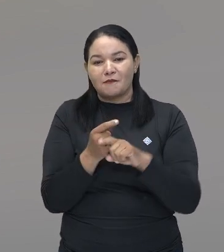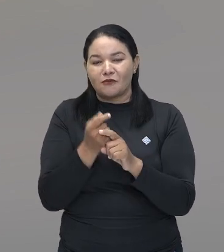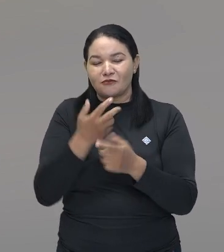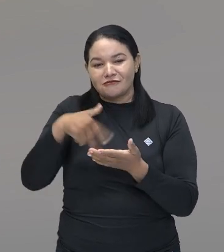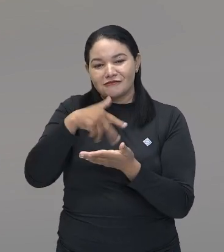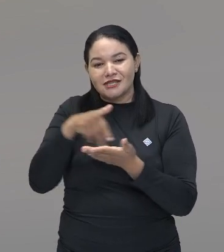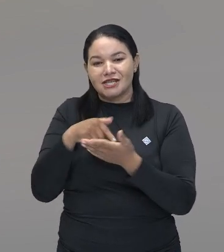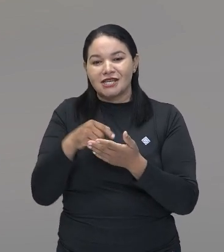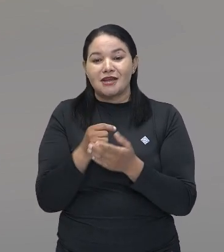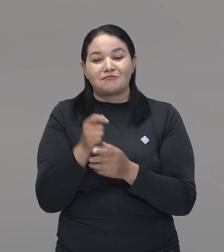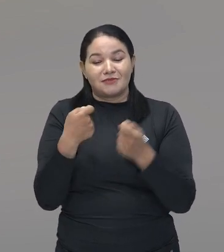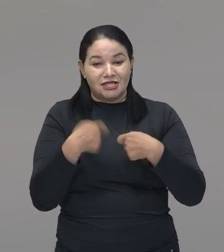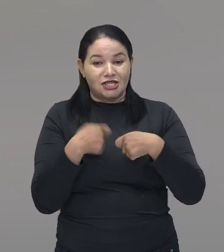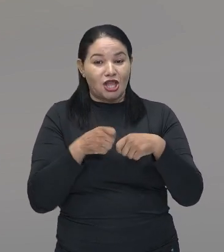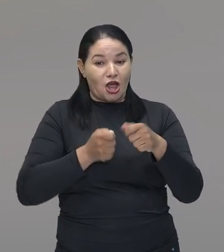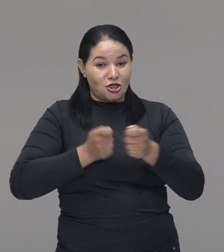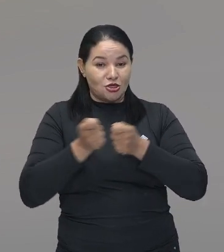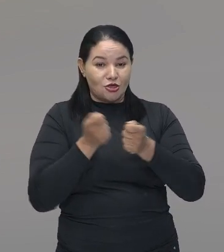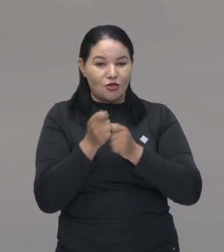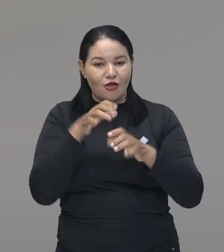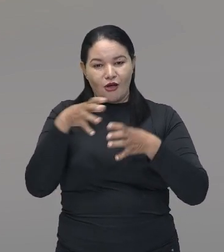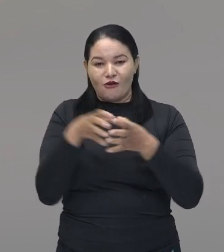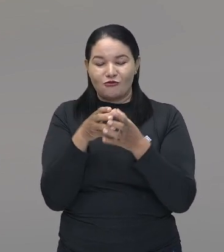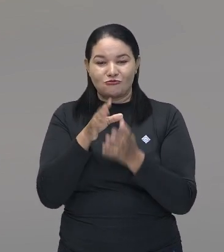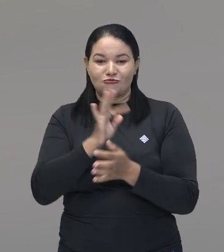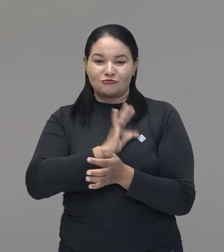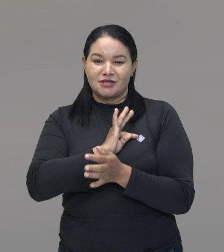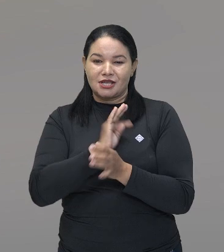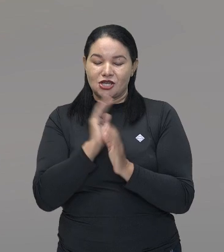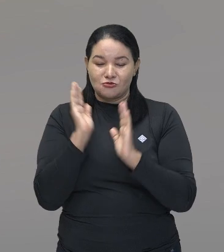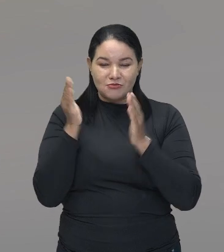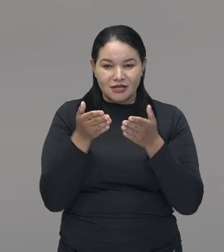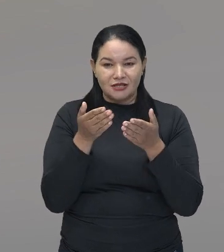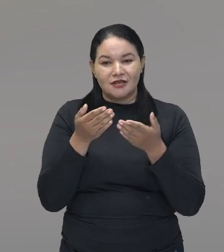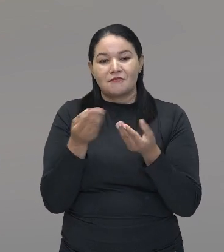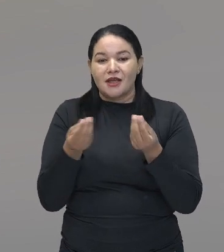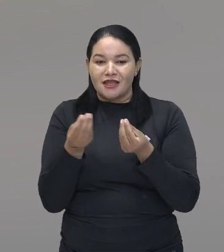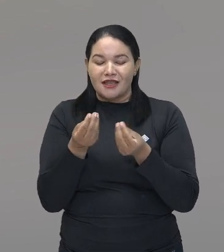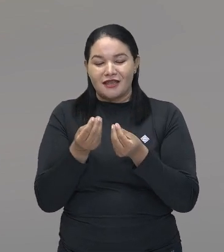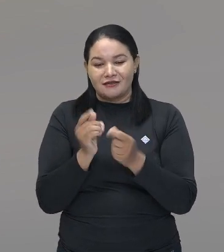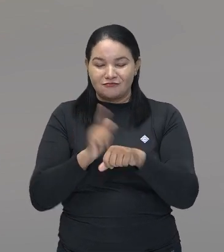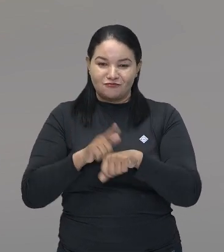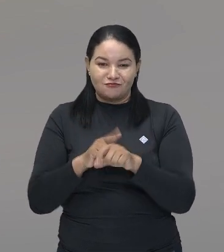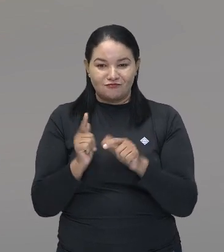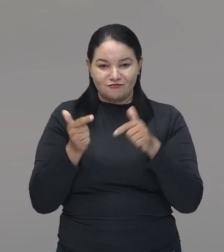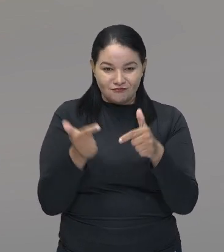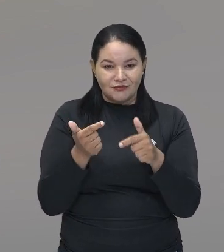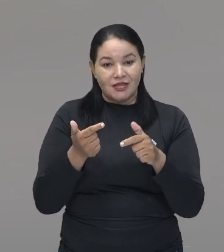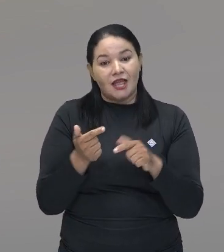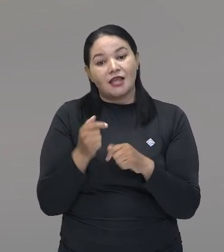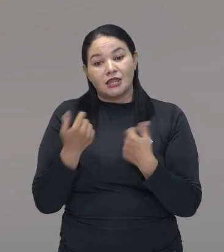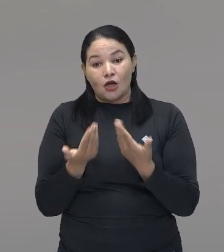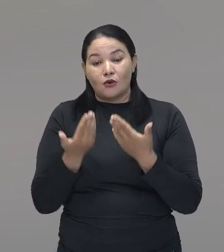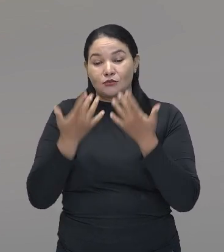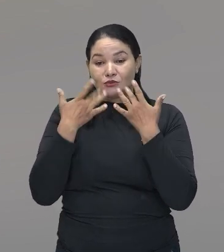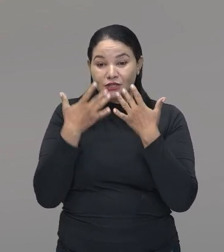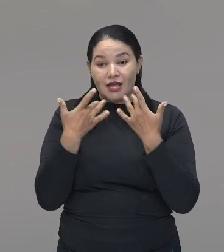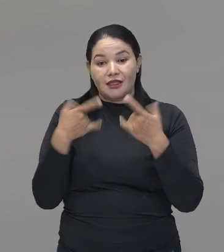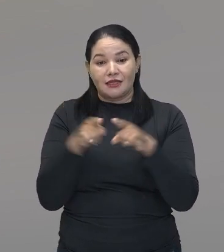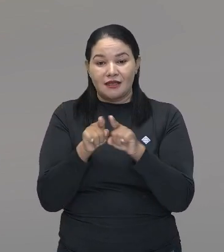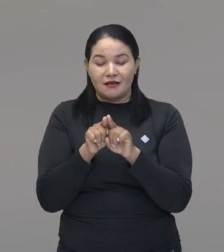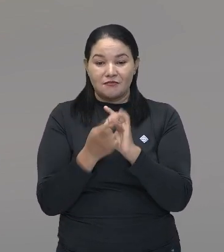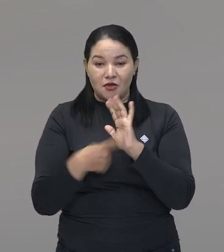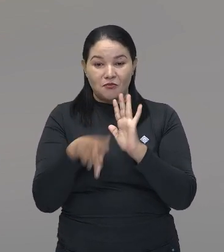dança, exige o domínio de um conjunto de técnicas específicas para sua realização. Assim, o teatro também